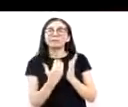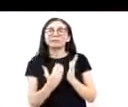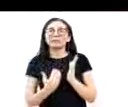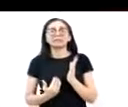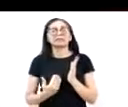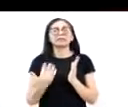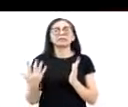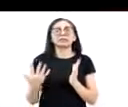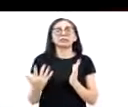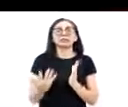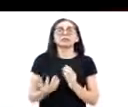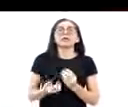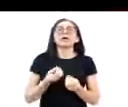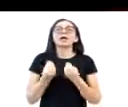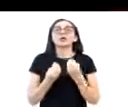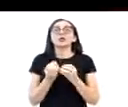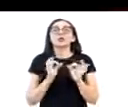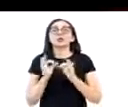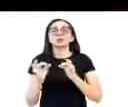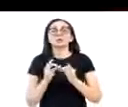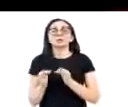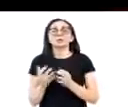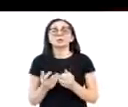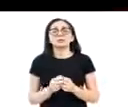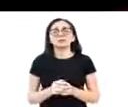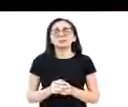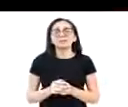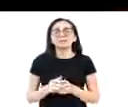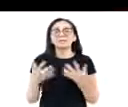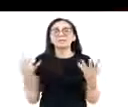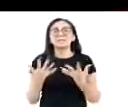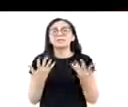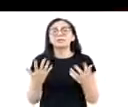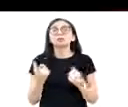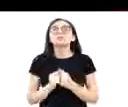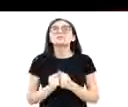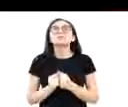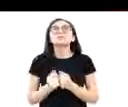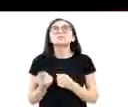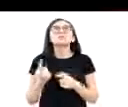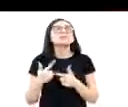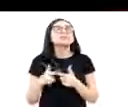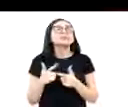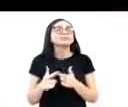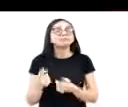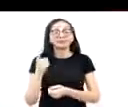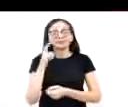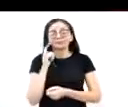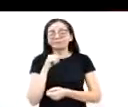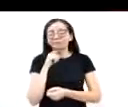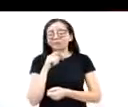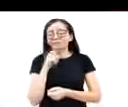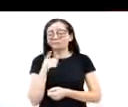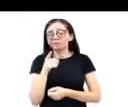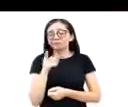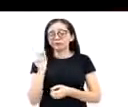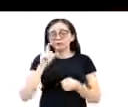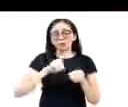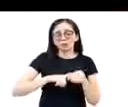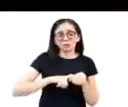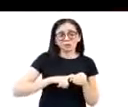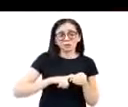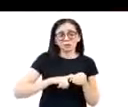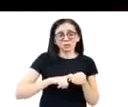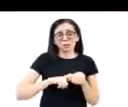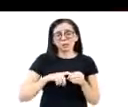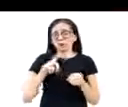como começarmos. E aí nós vivemos esse dilema. Vamos retornar? Não vamos? Como retornar? E aí nós